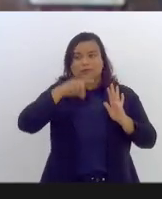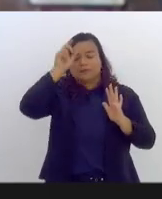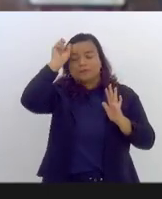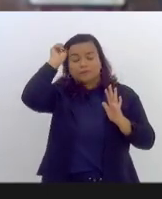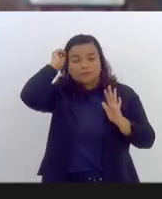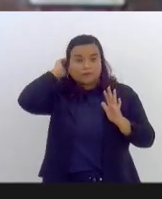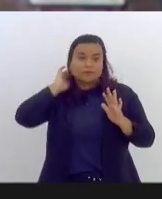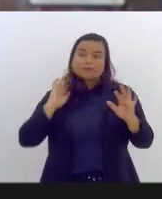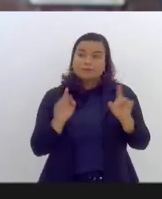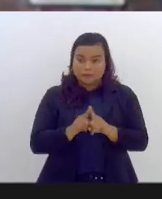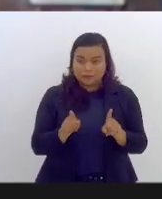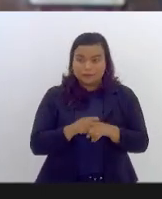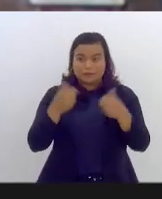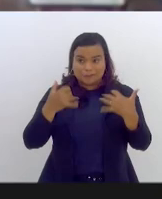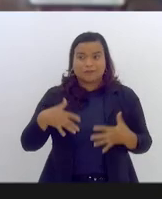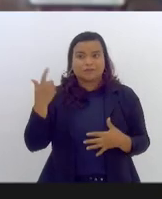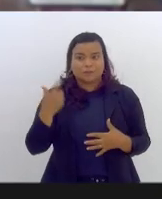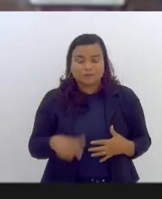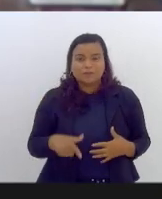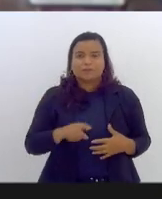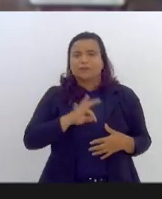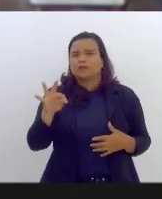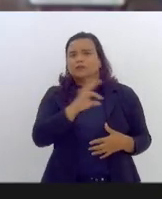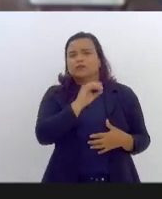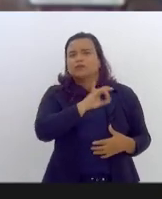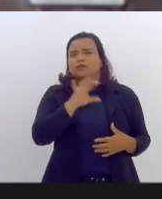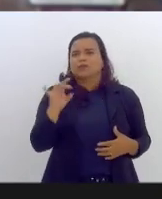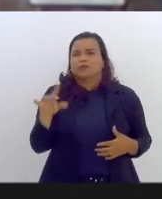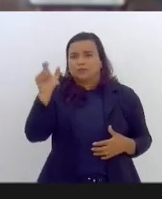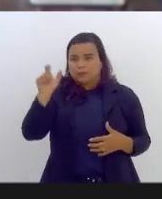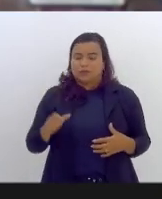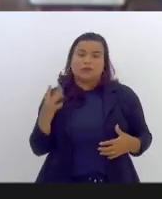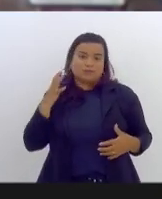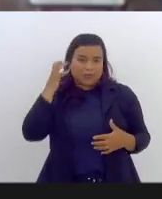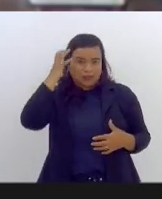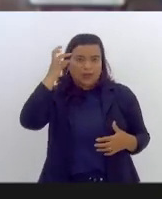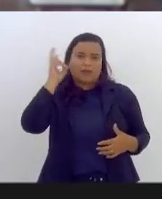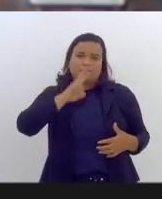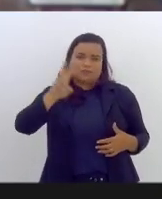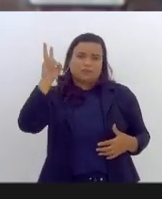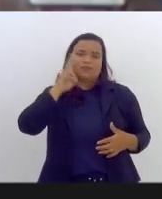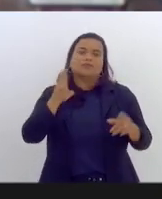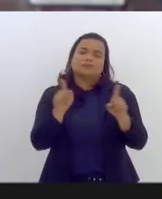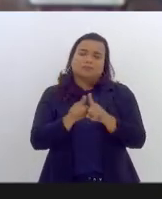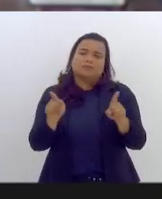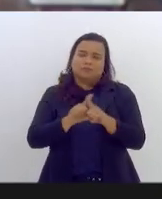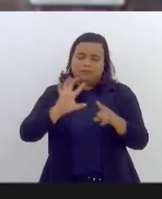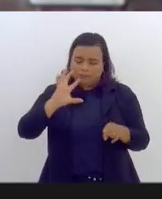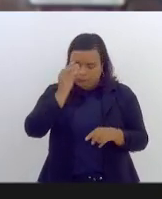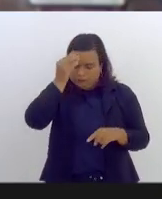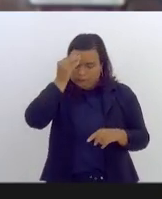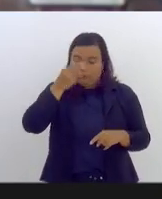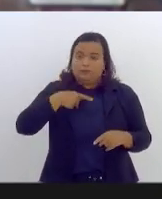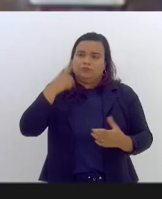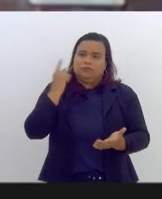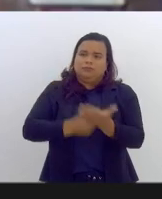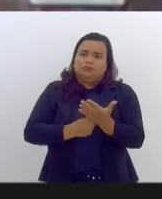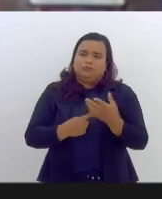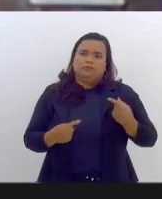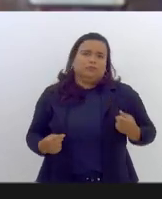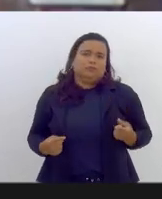e reafirmar aqui a todos vocês e também a Marielle em memória o compromisso para